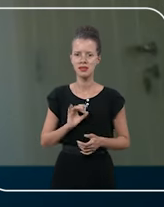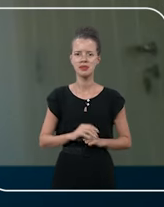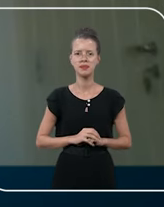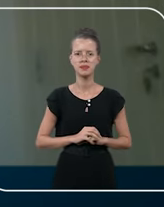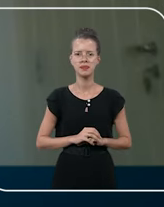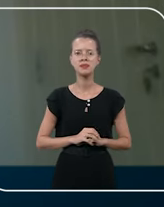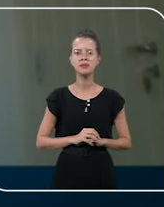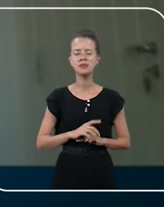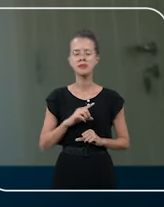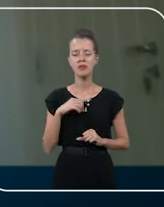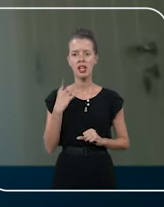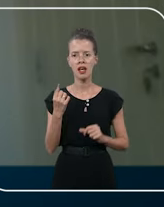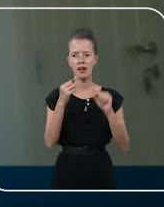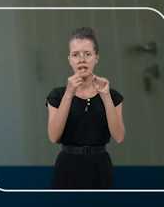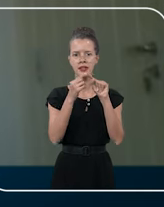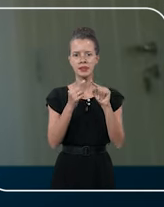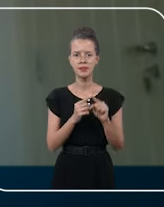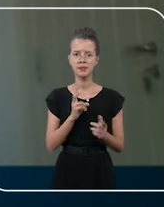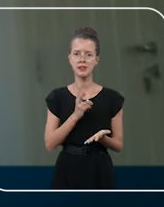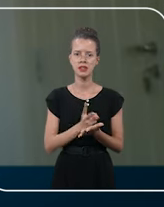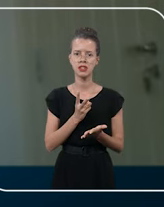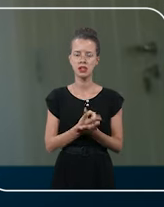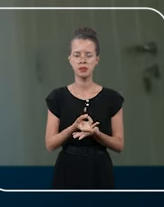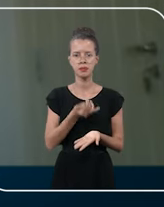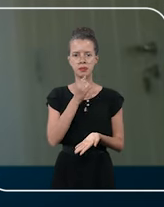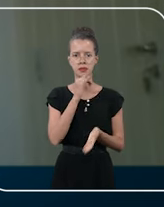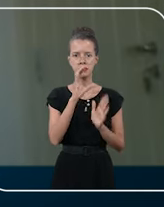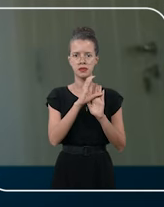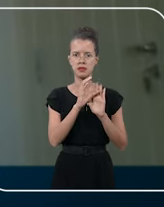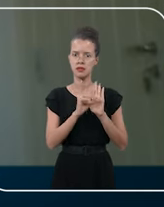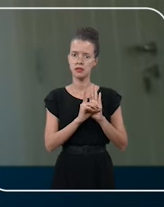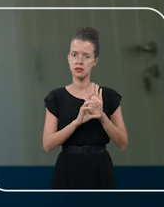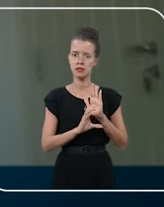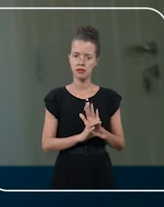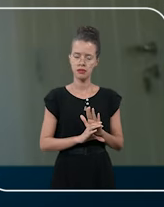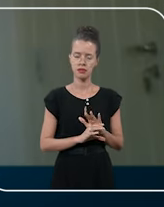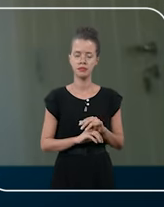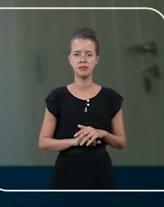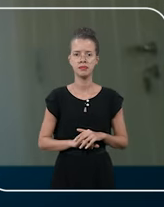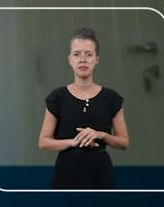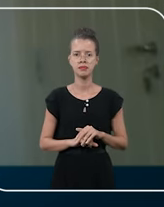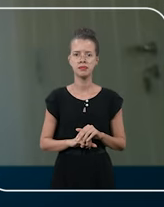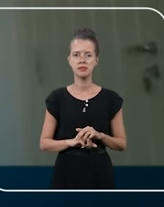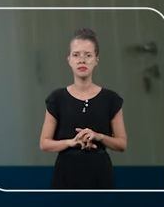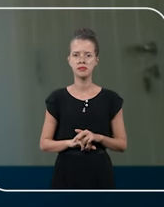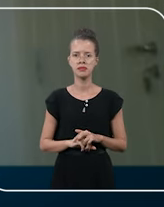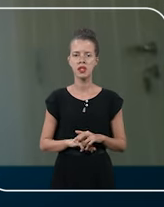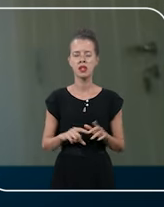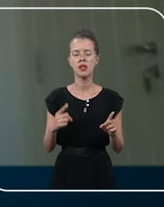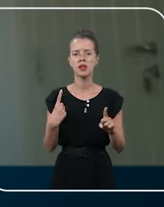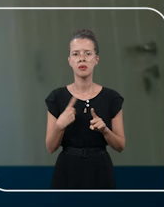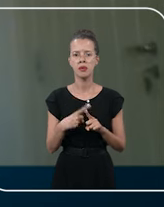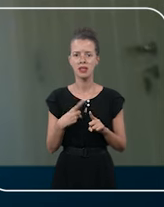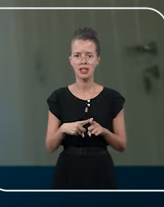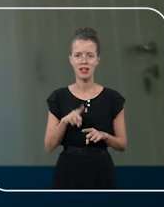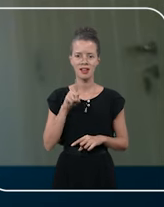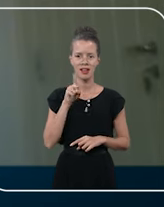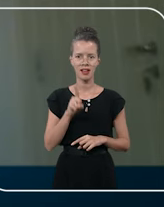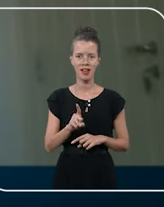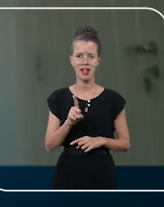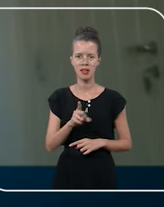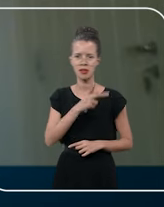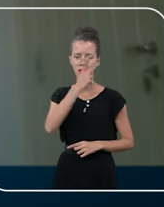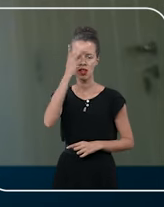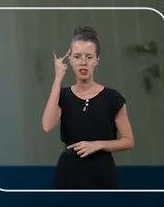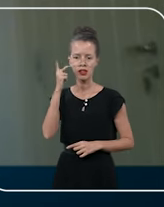tratamos de direito do consumidor, porque o consumidor, ele é a parte ali mais